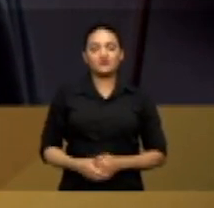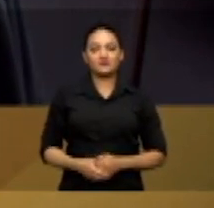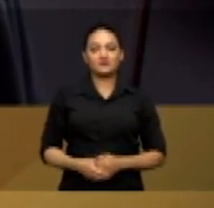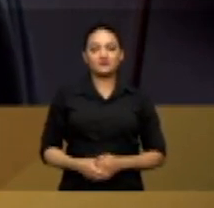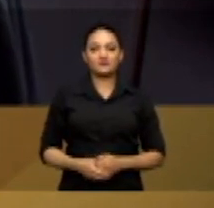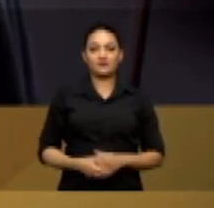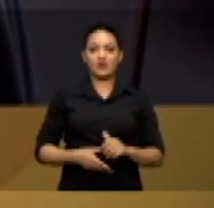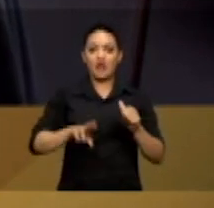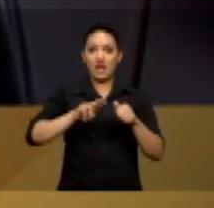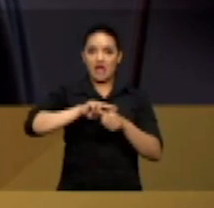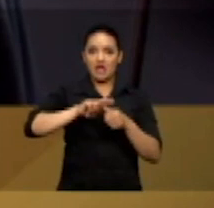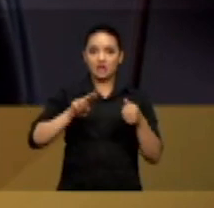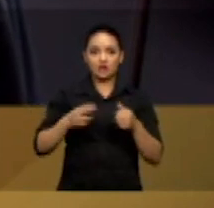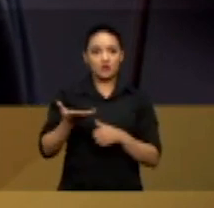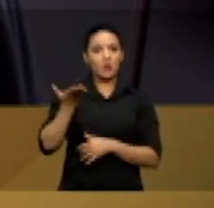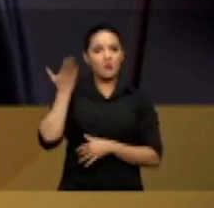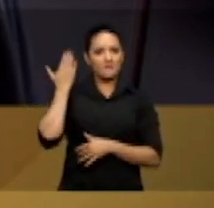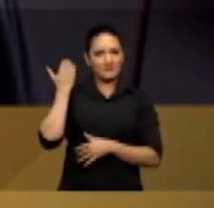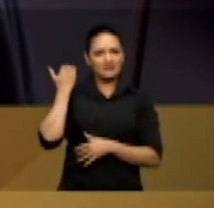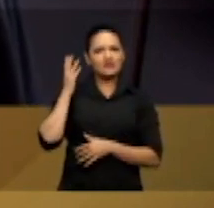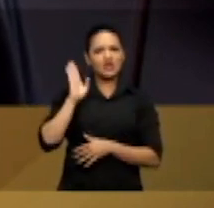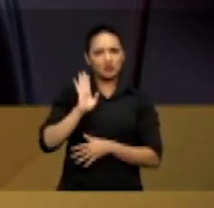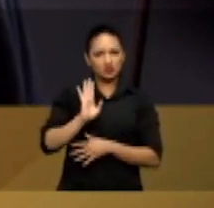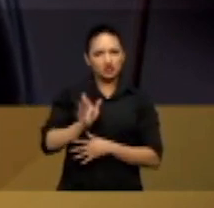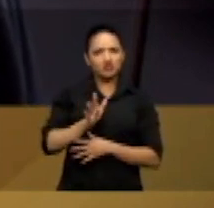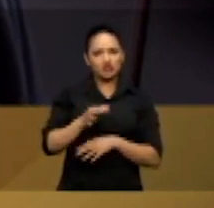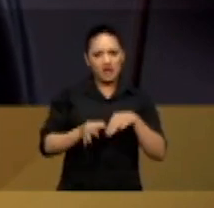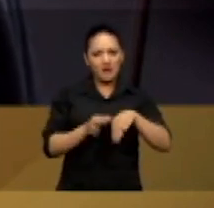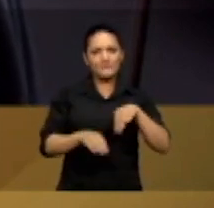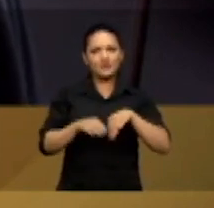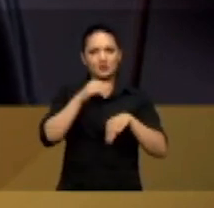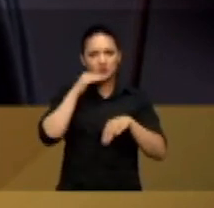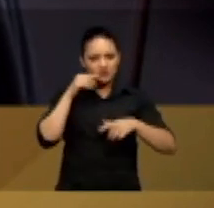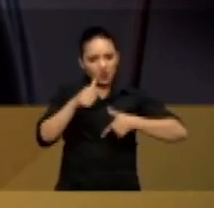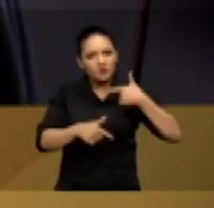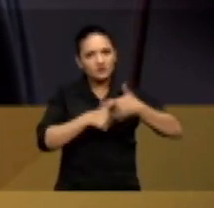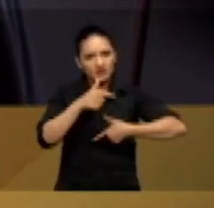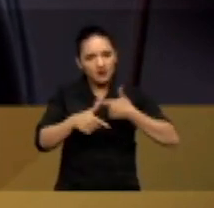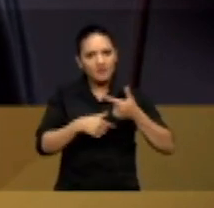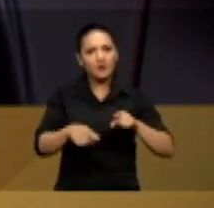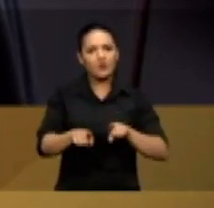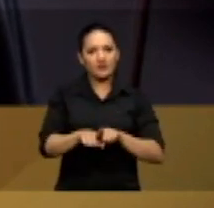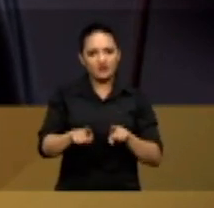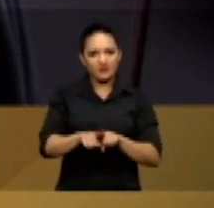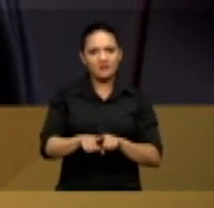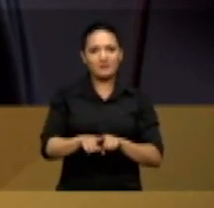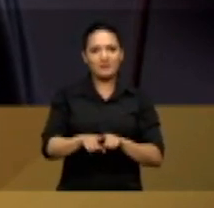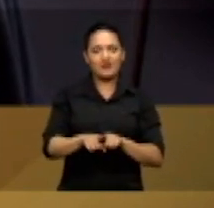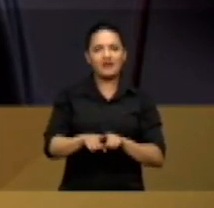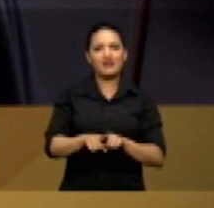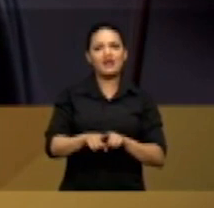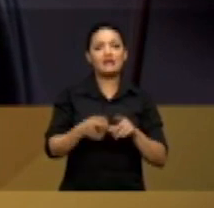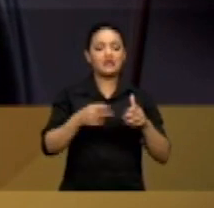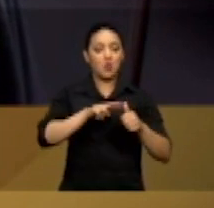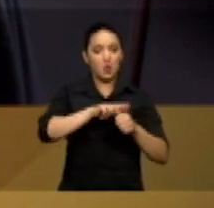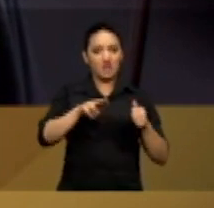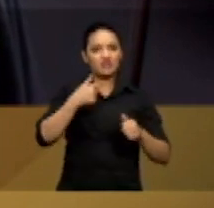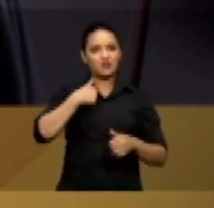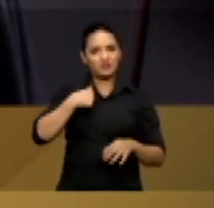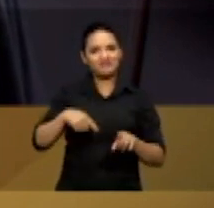Permita-me, a AGU já foi à casa de Vossa Excelência. E sim, a AGU e este